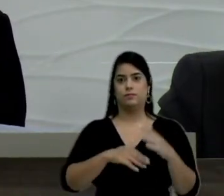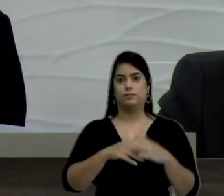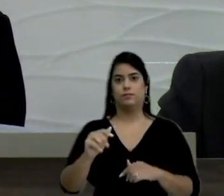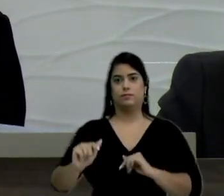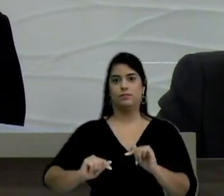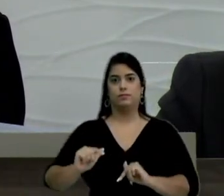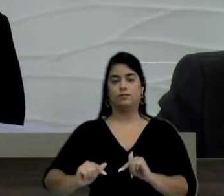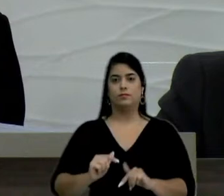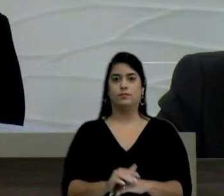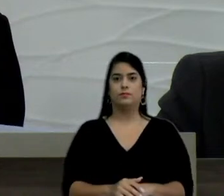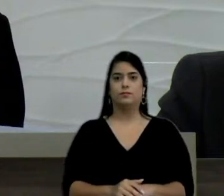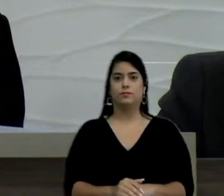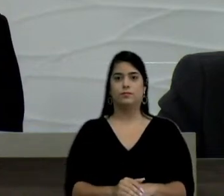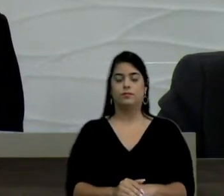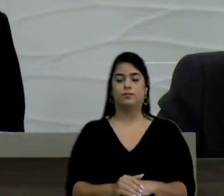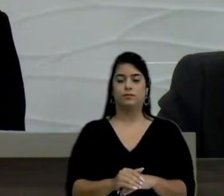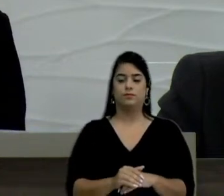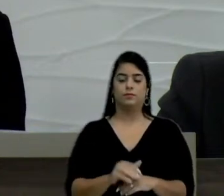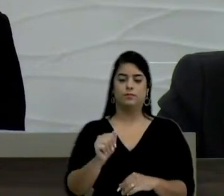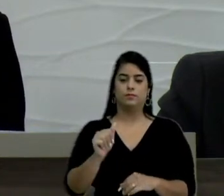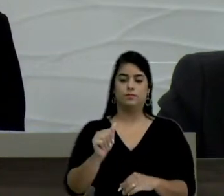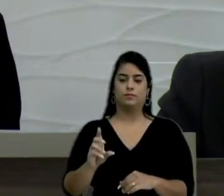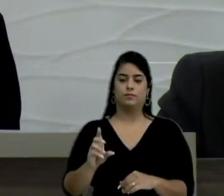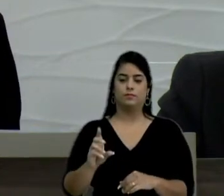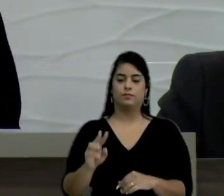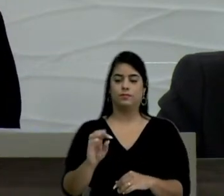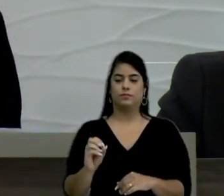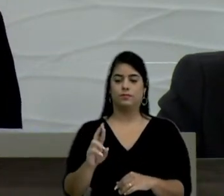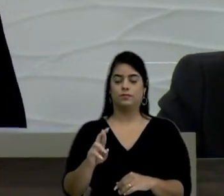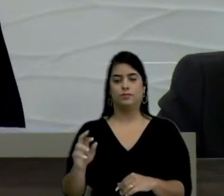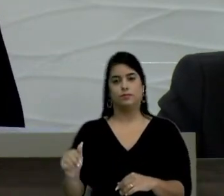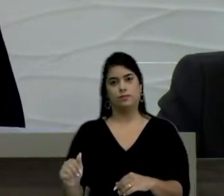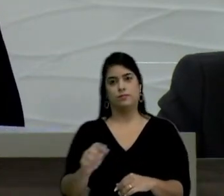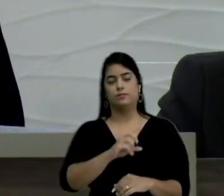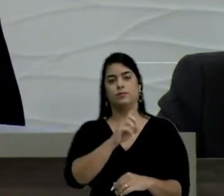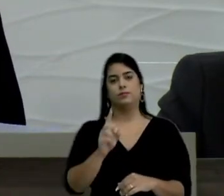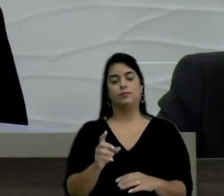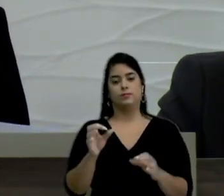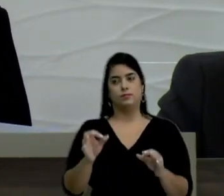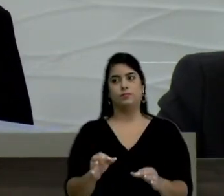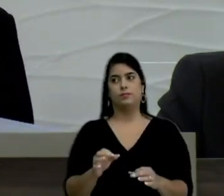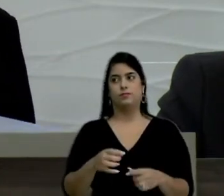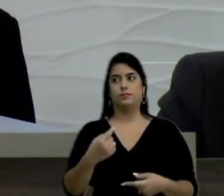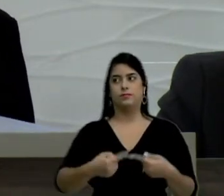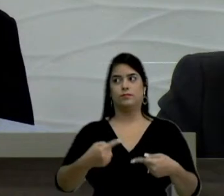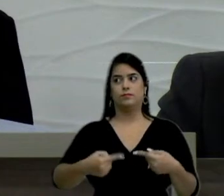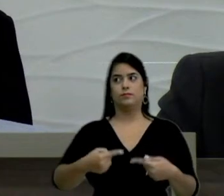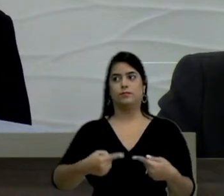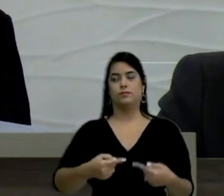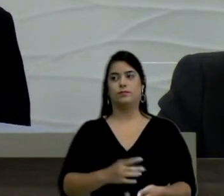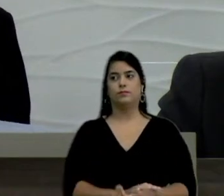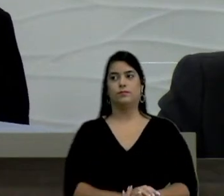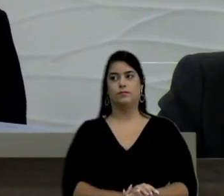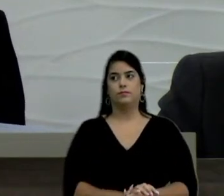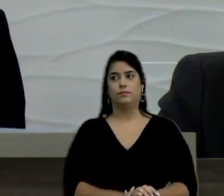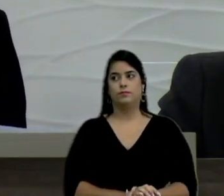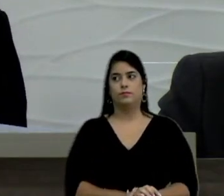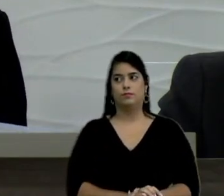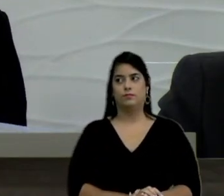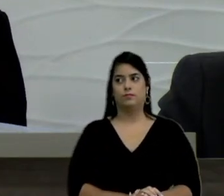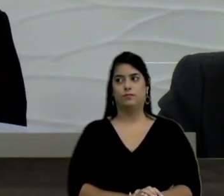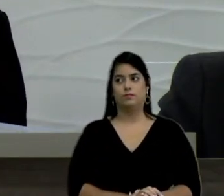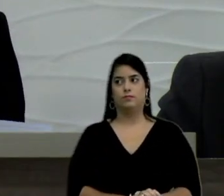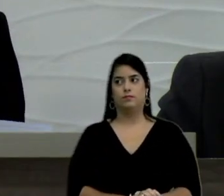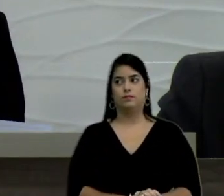para acompanhar a rede de adutora de água da referida Vila nos dias de abastecimento em discussão em